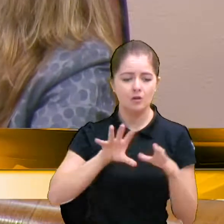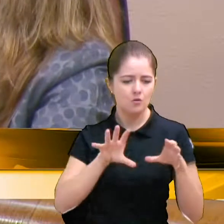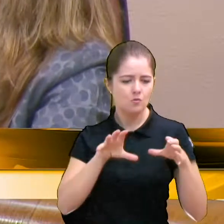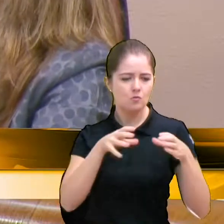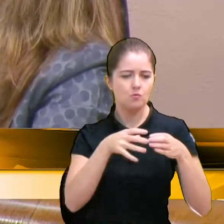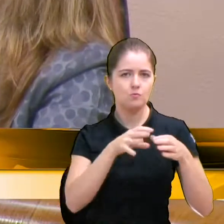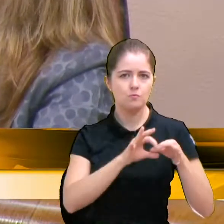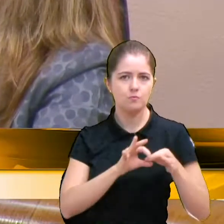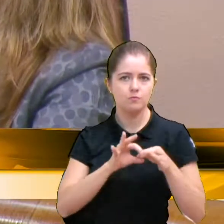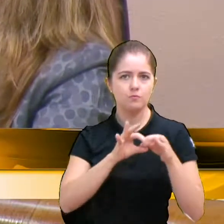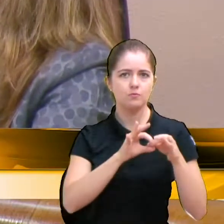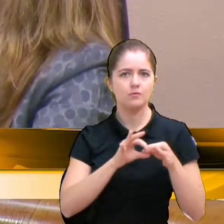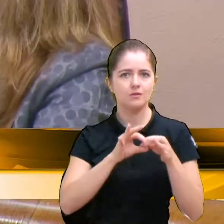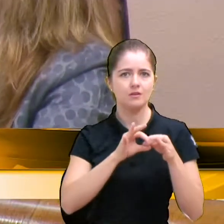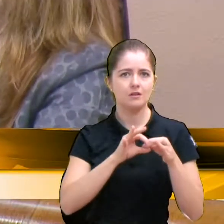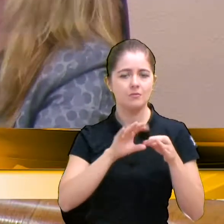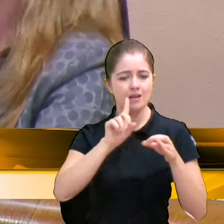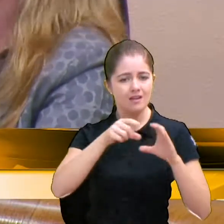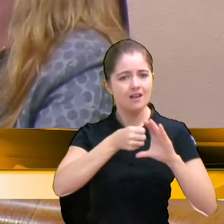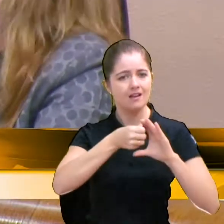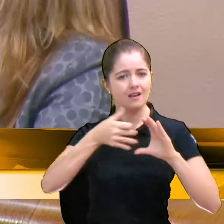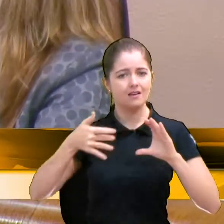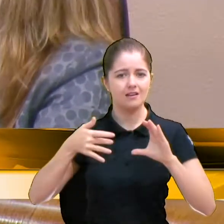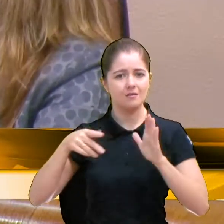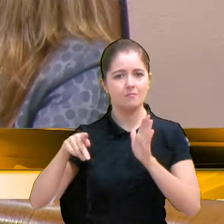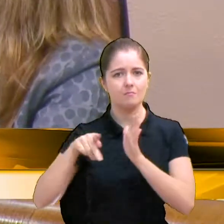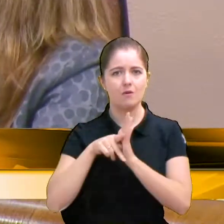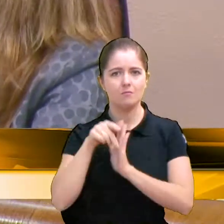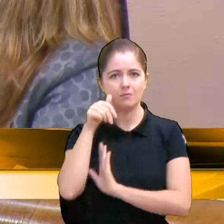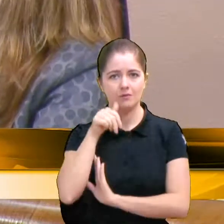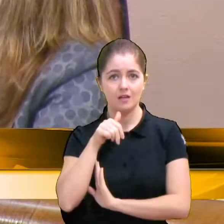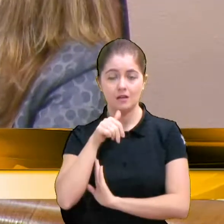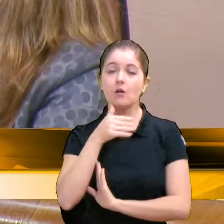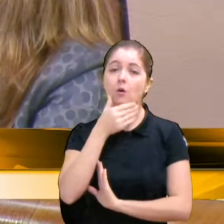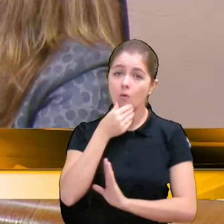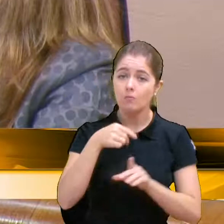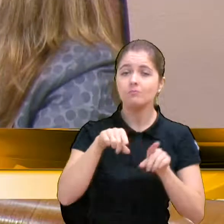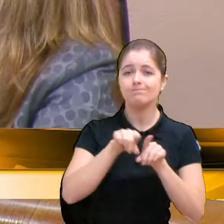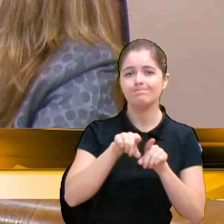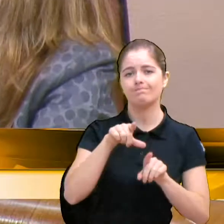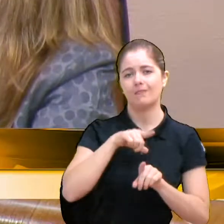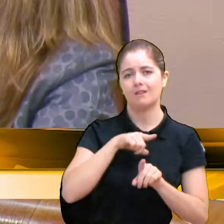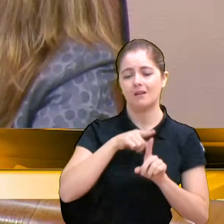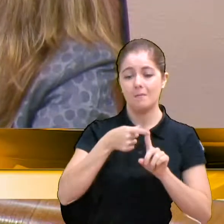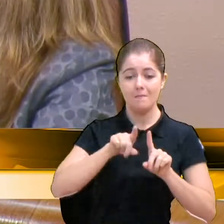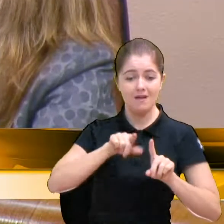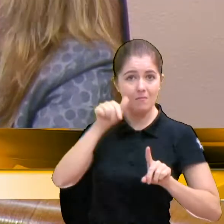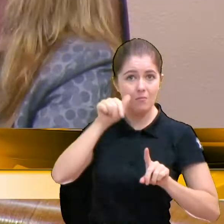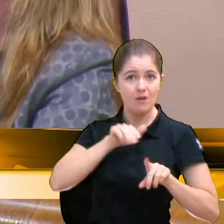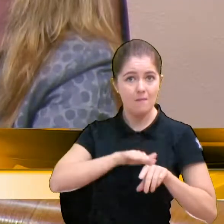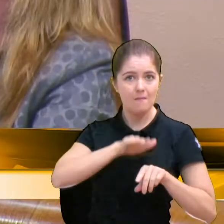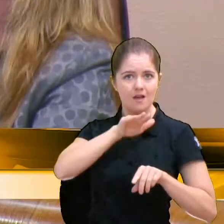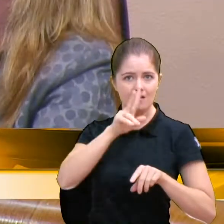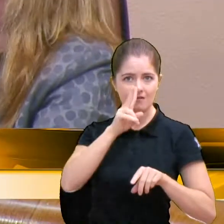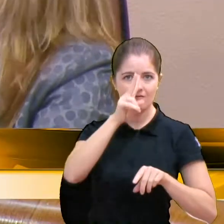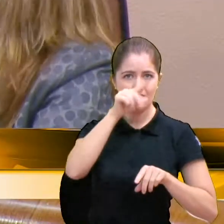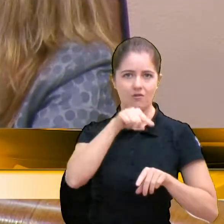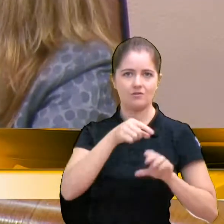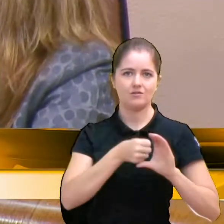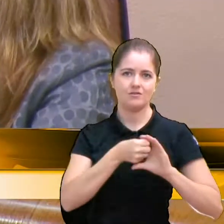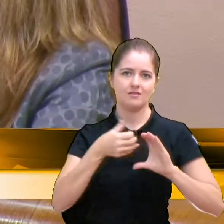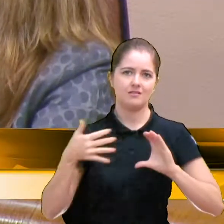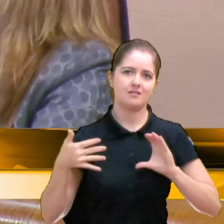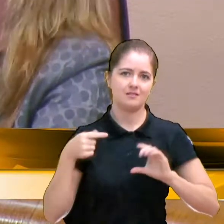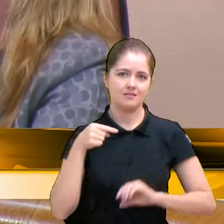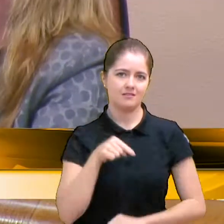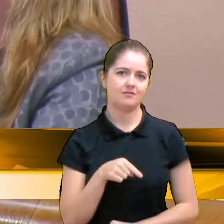são características fortes do feminino. Não é que os homens não tenham, mas a mulher são muito forte, tem essas características muito